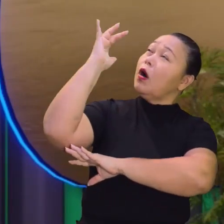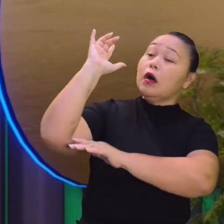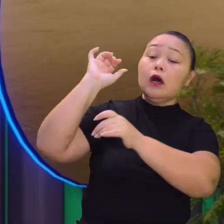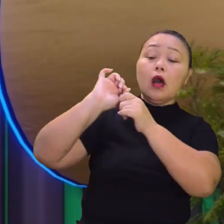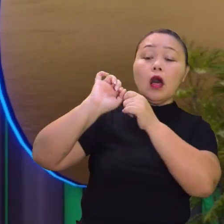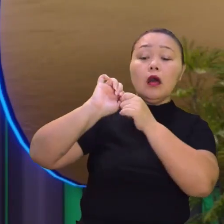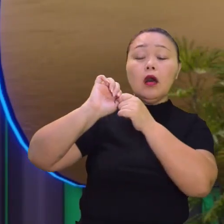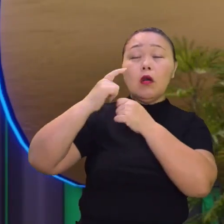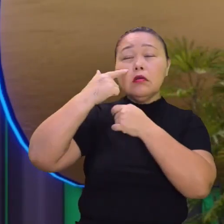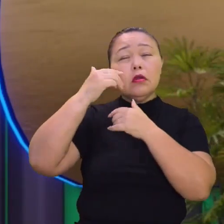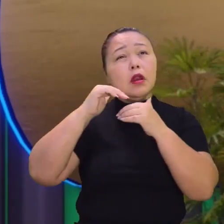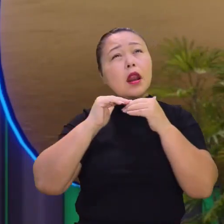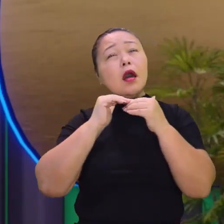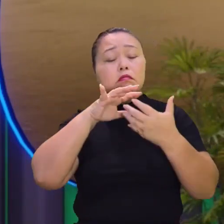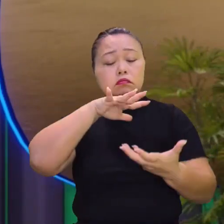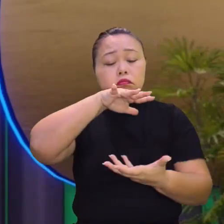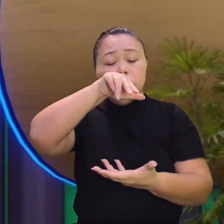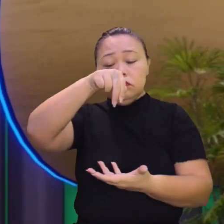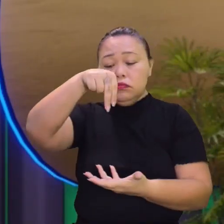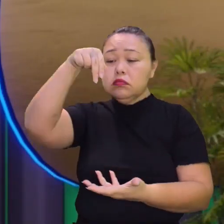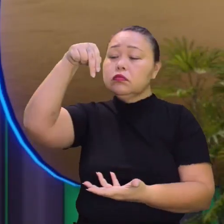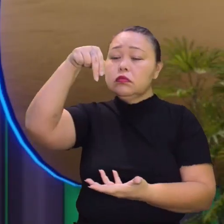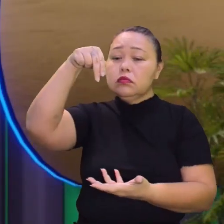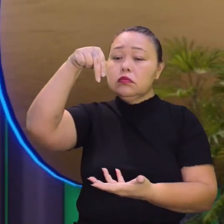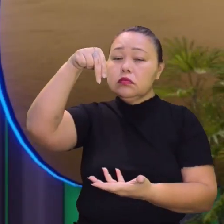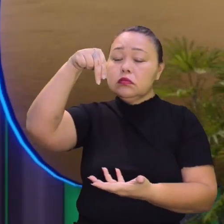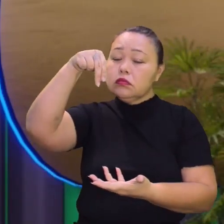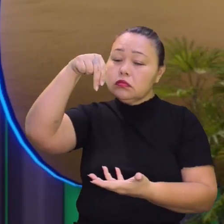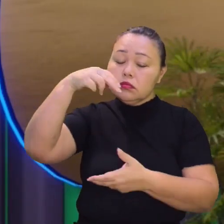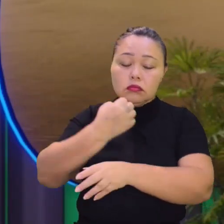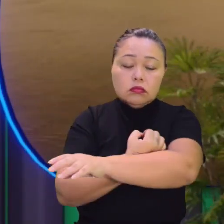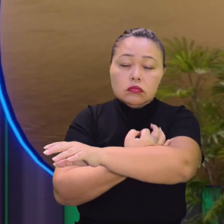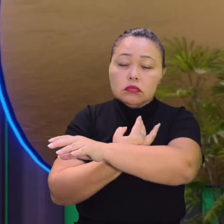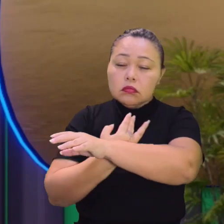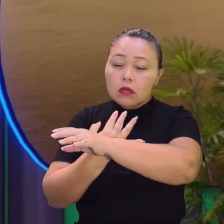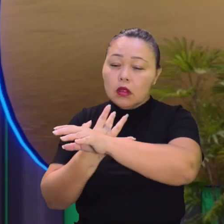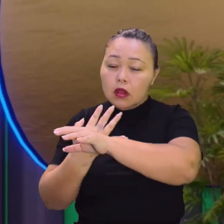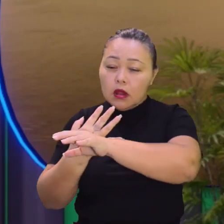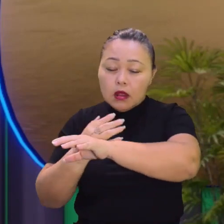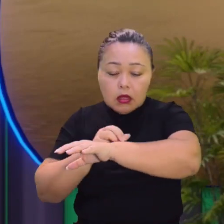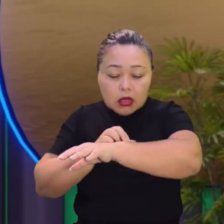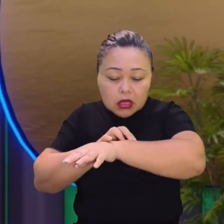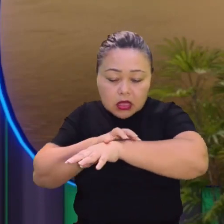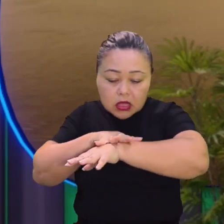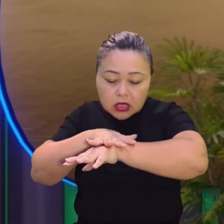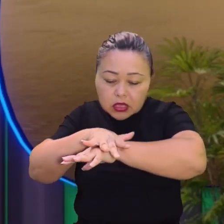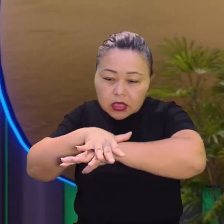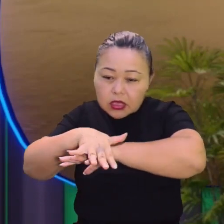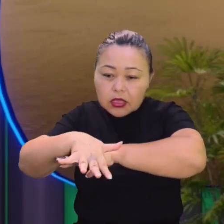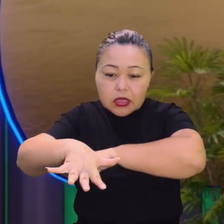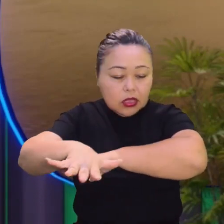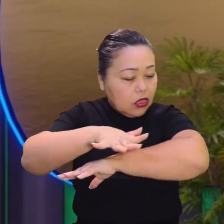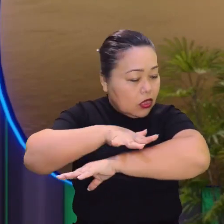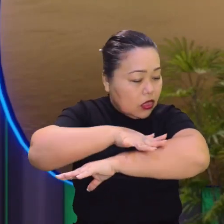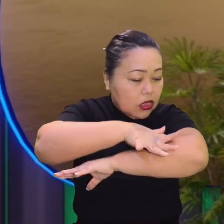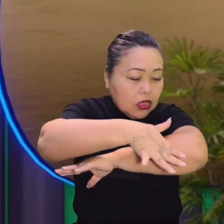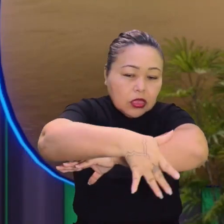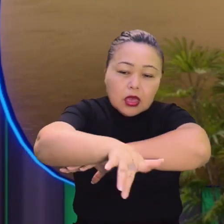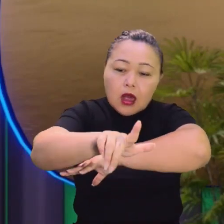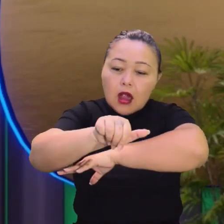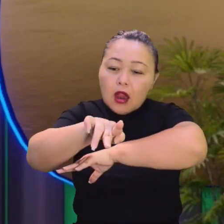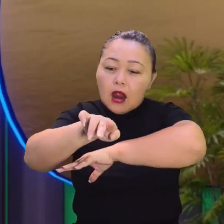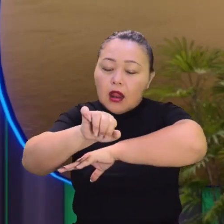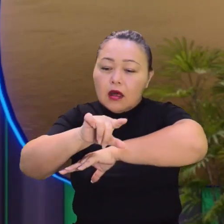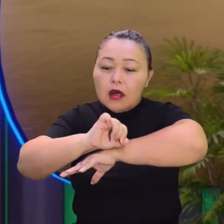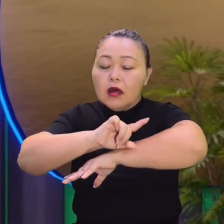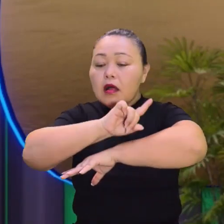extremo norte da Terra, o que eu vou encontrar? Uma vegetação mais rasteira, musgo, lynx,